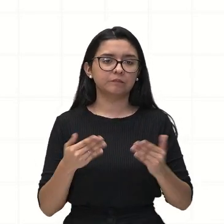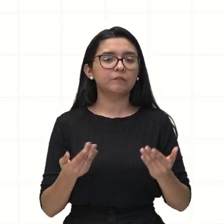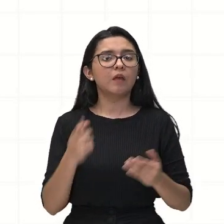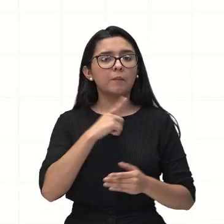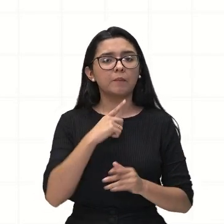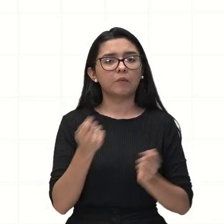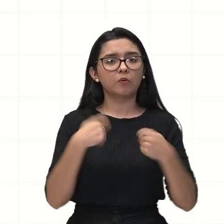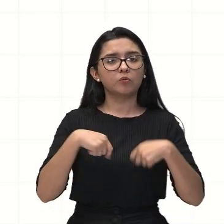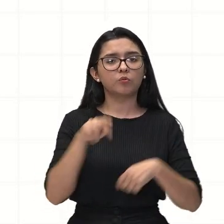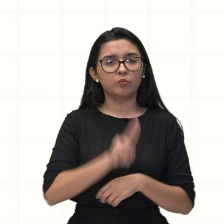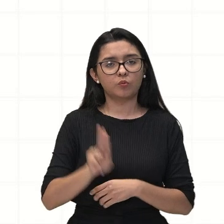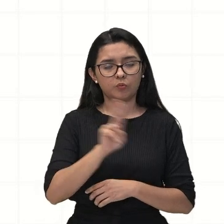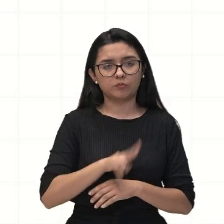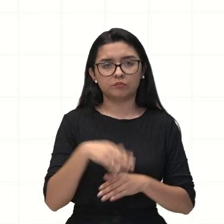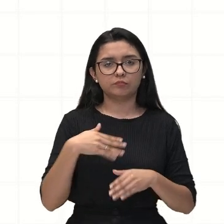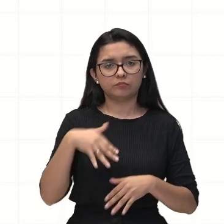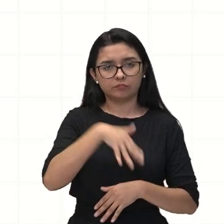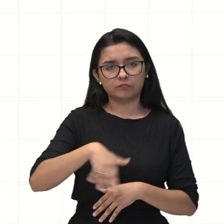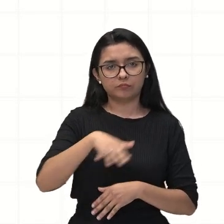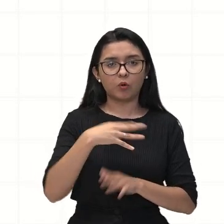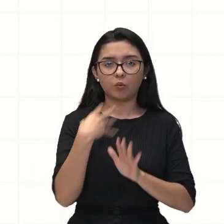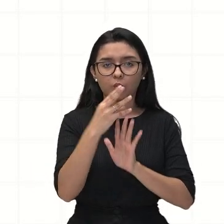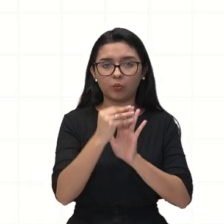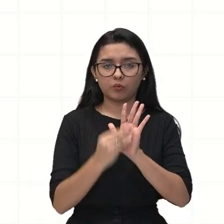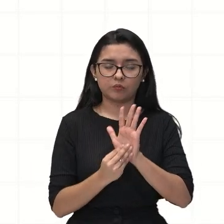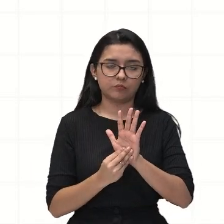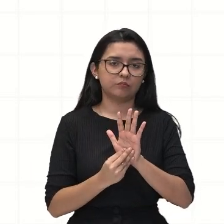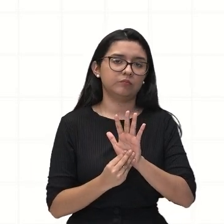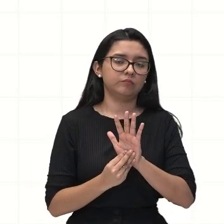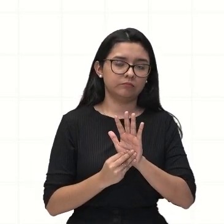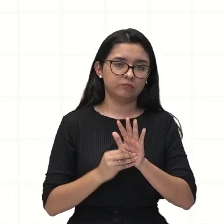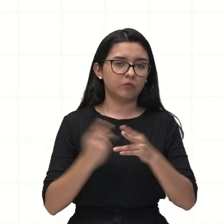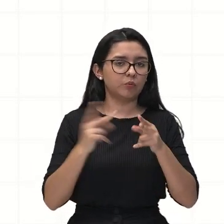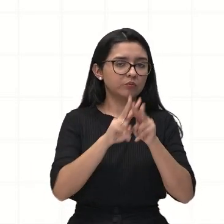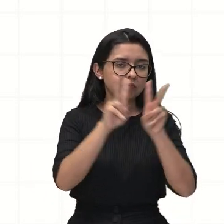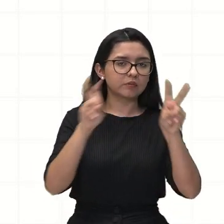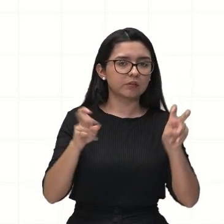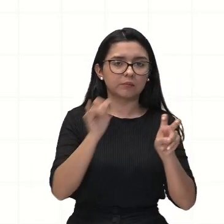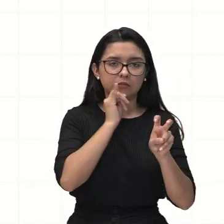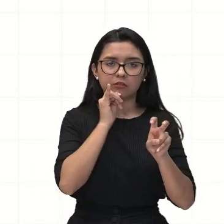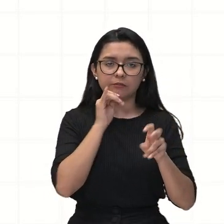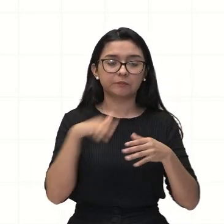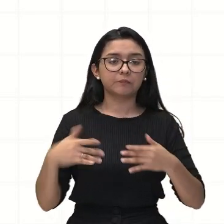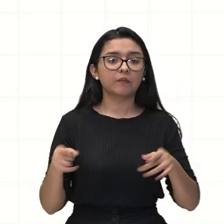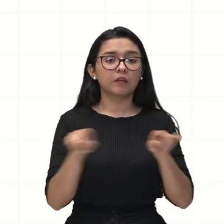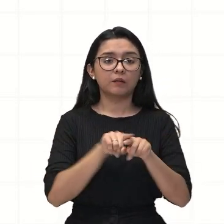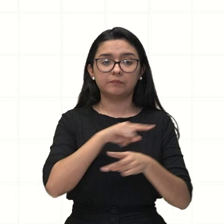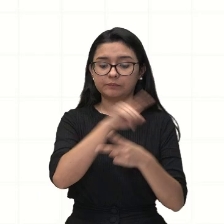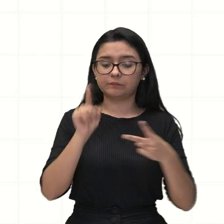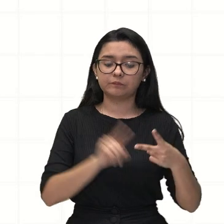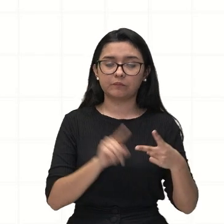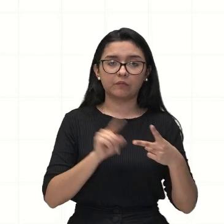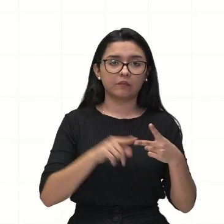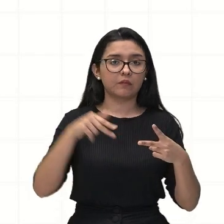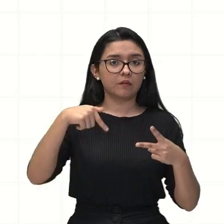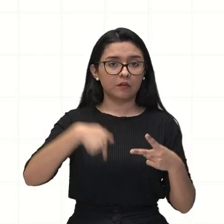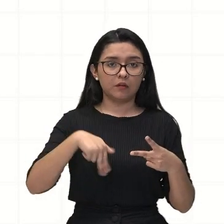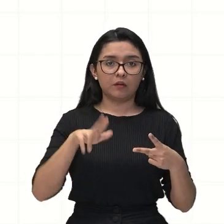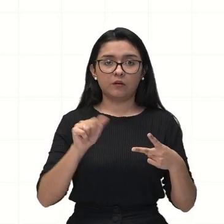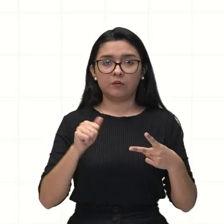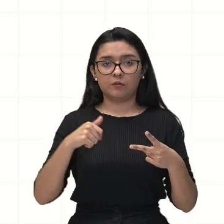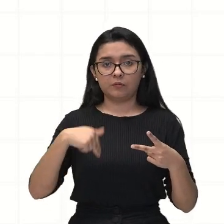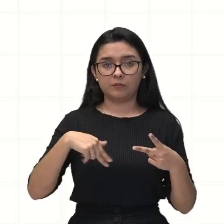né, daquele determinado conteúdo, daquele determinado assunto. Ou quantitativo, quando